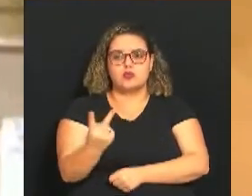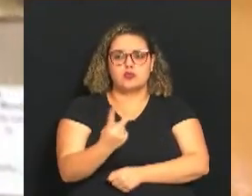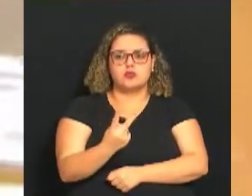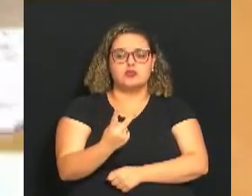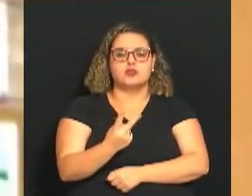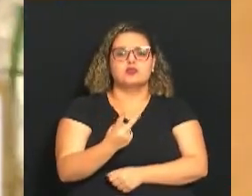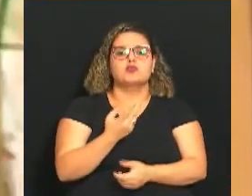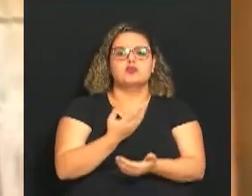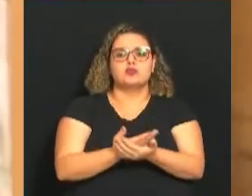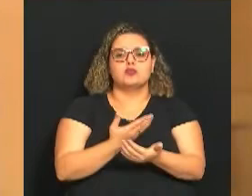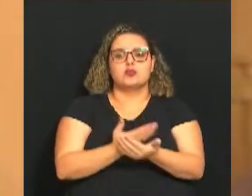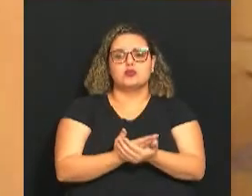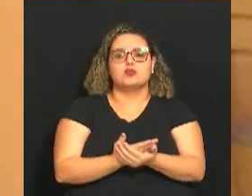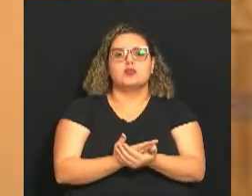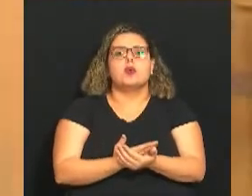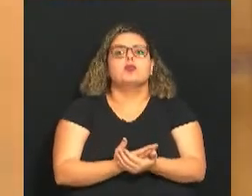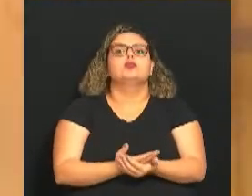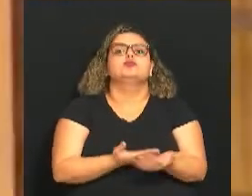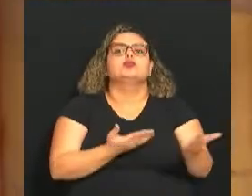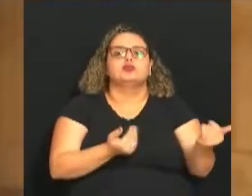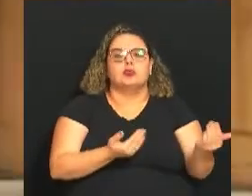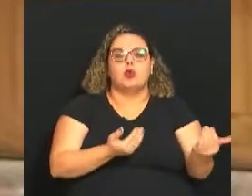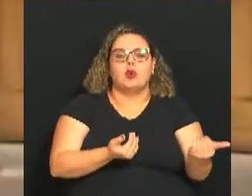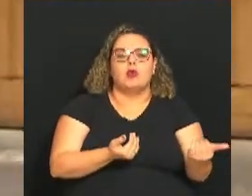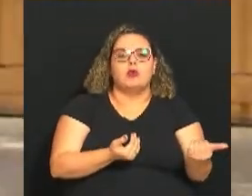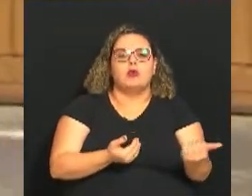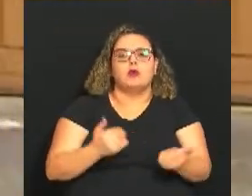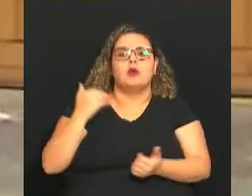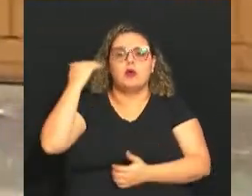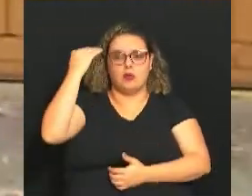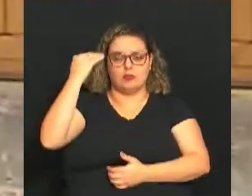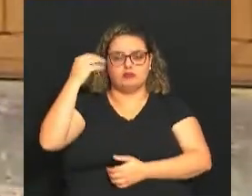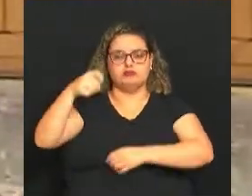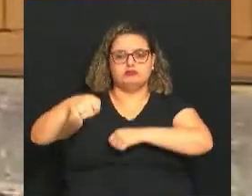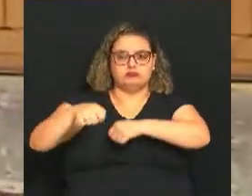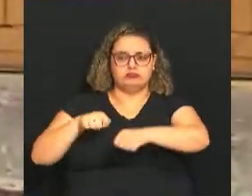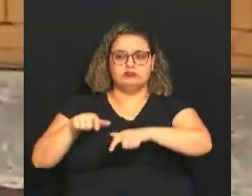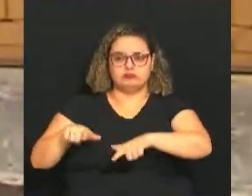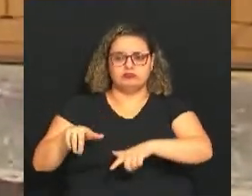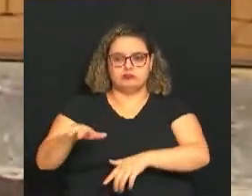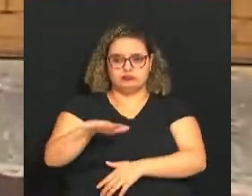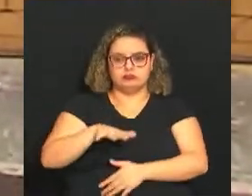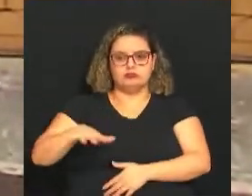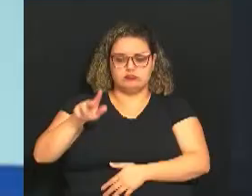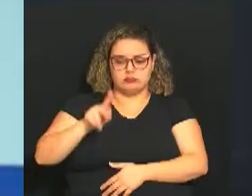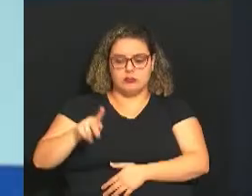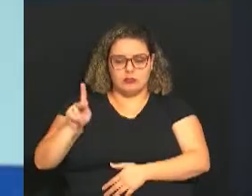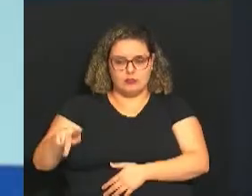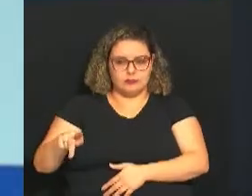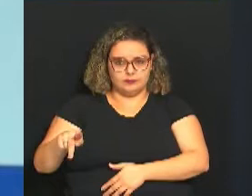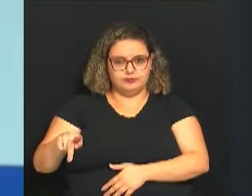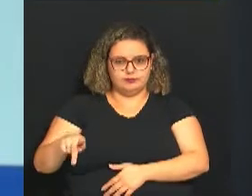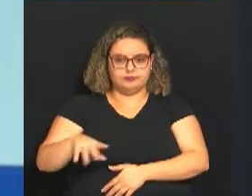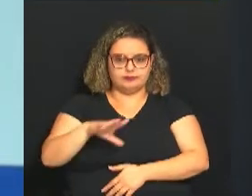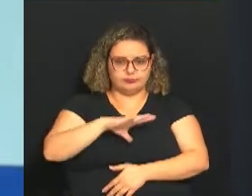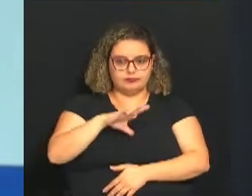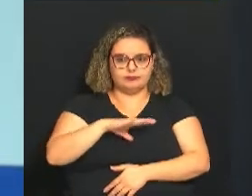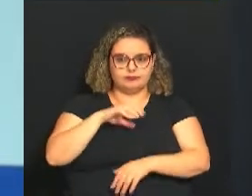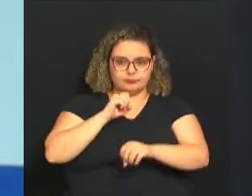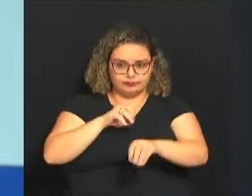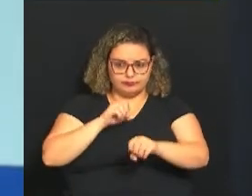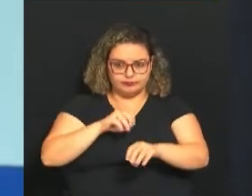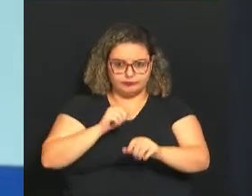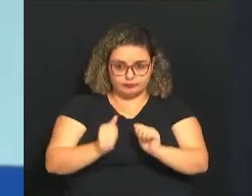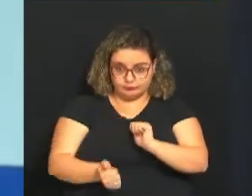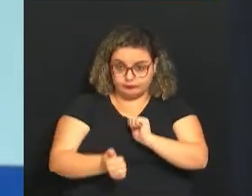de jovens e adultos, cursos de formação para os profissionais da rede municipal de ensino e atividades